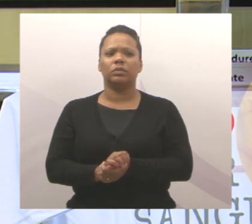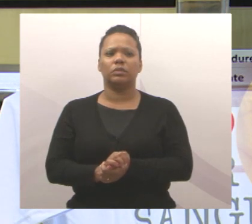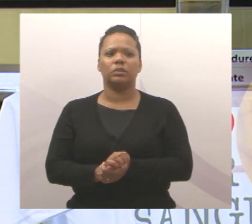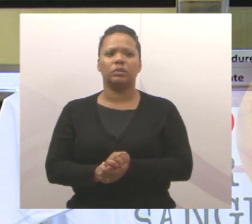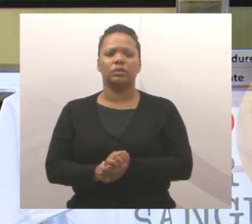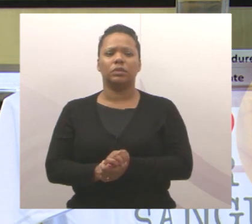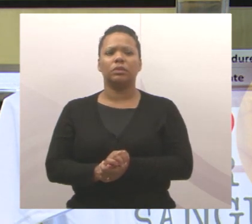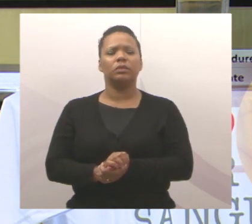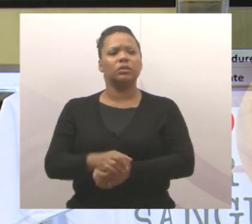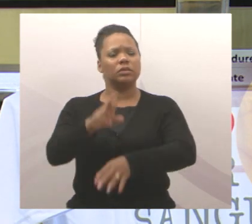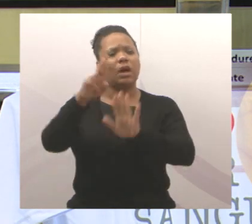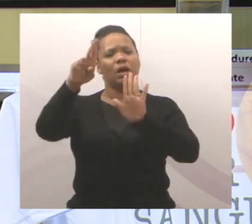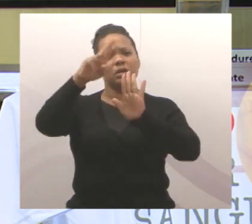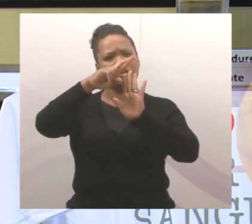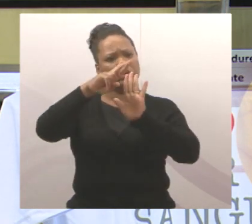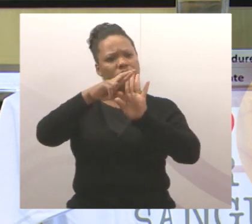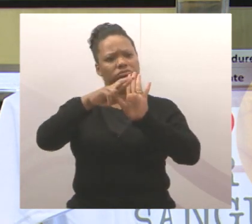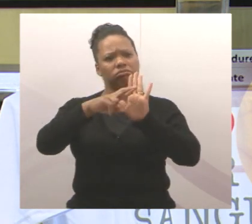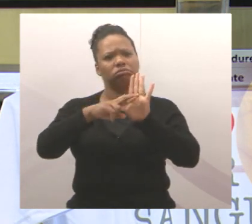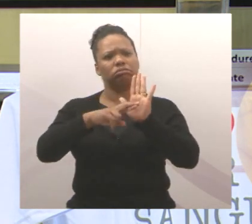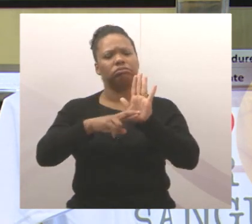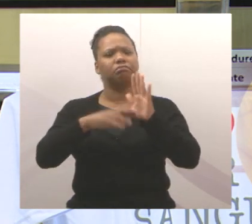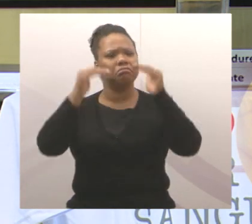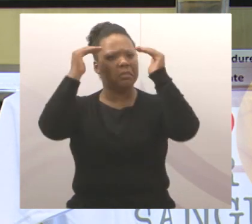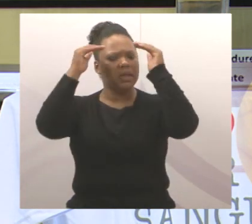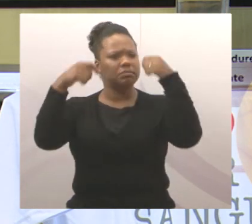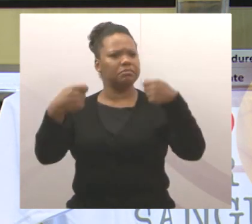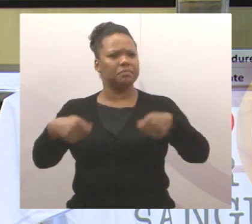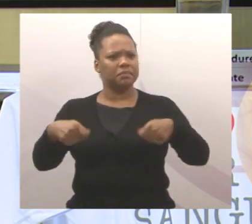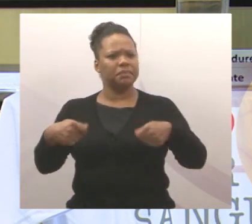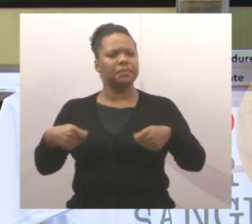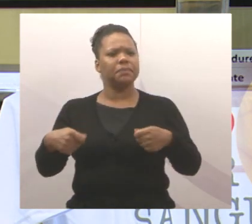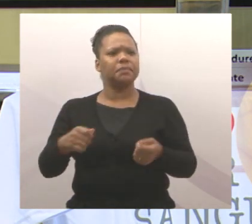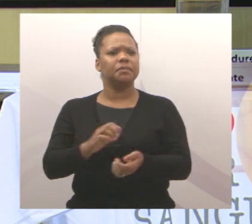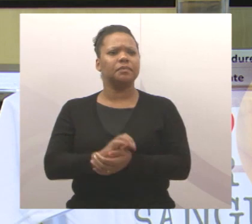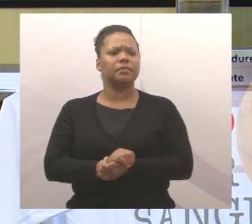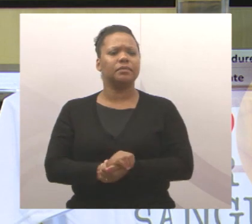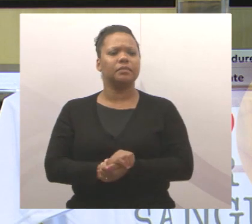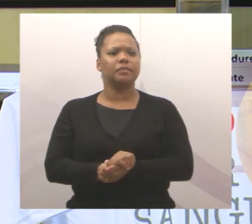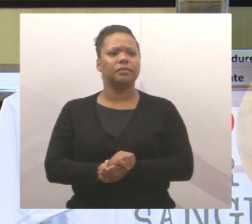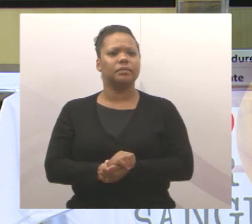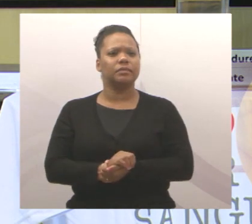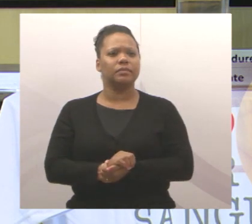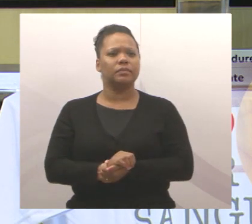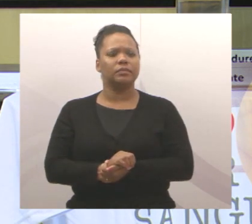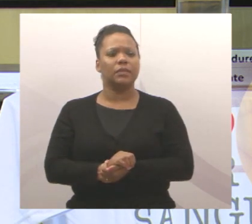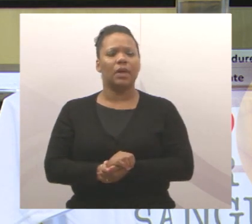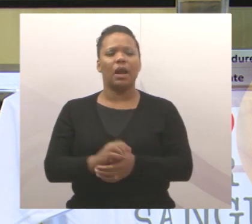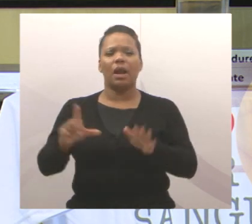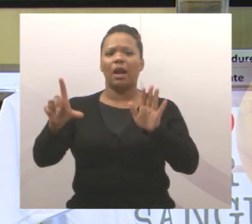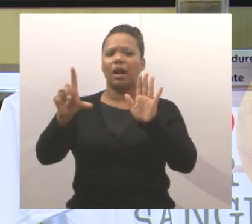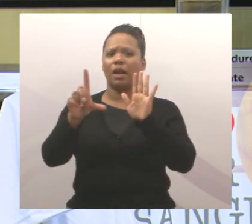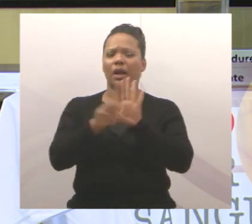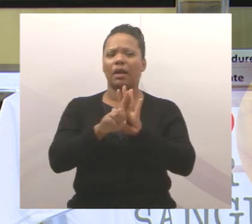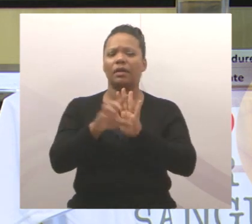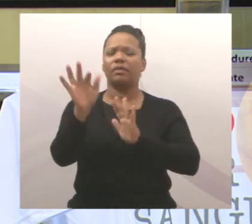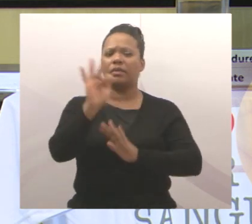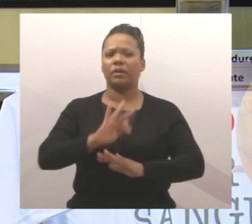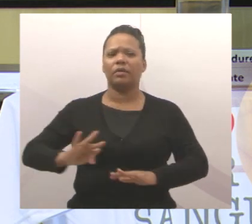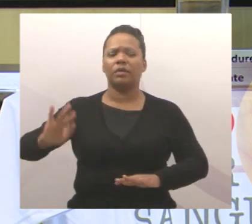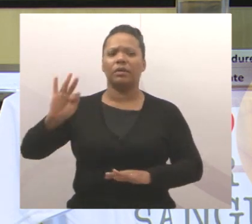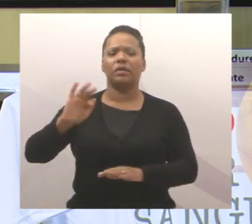impessoalidade, moralidade, publicidade e eficiência, e também ao seguinte: Lei Federal